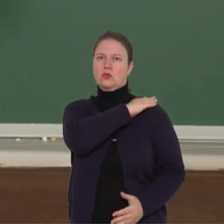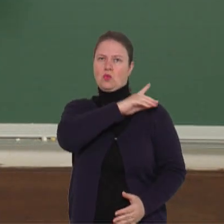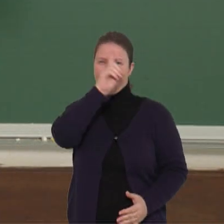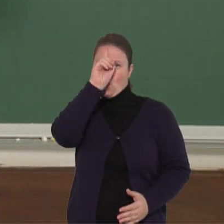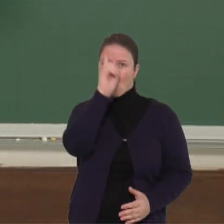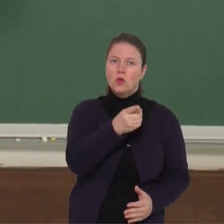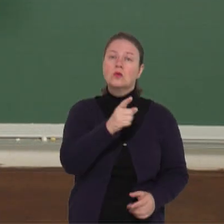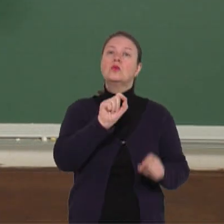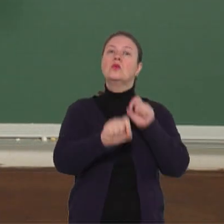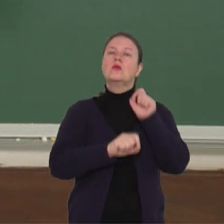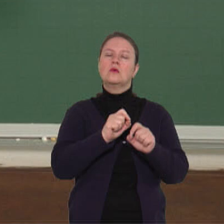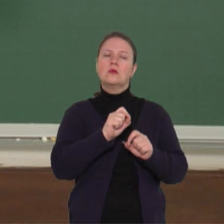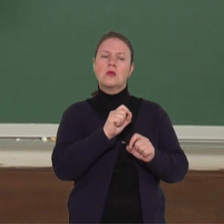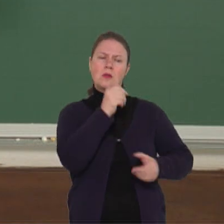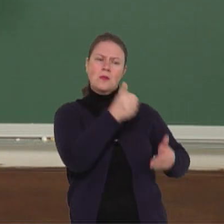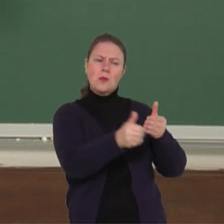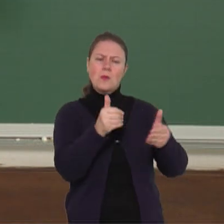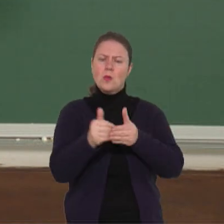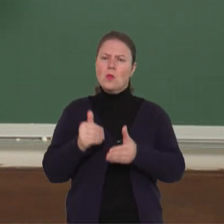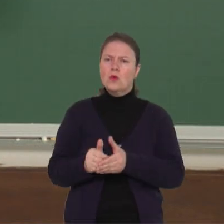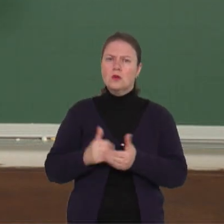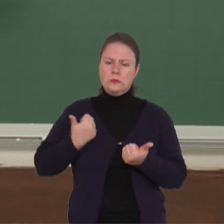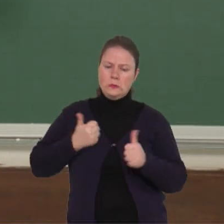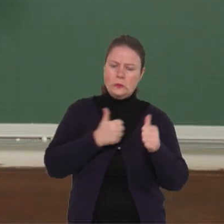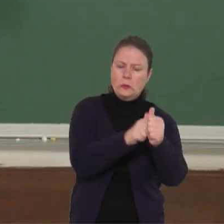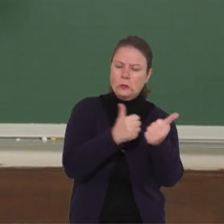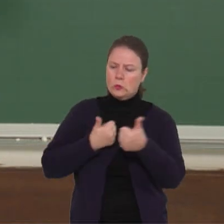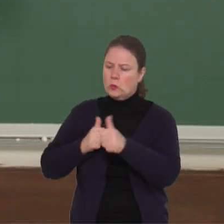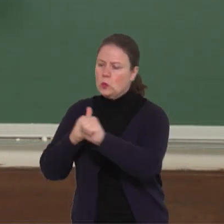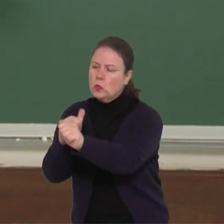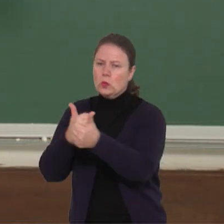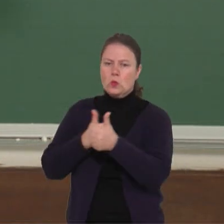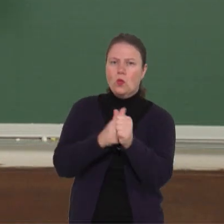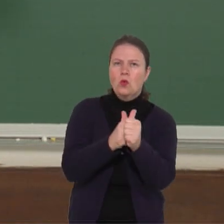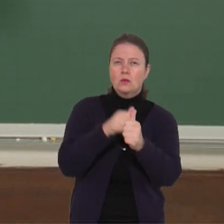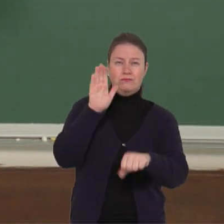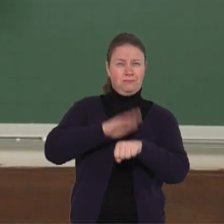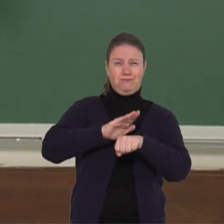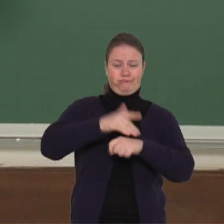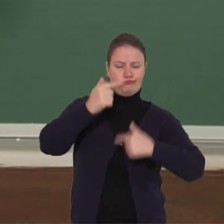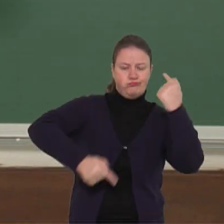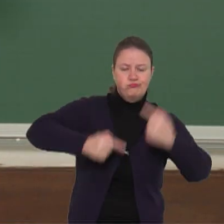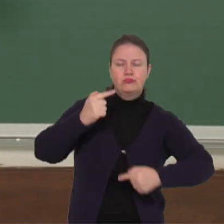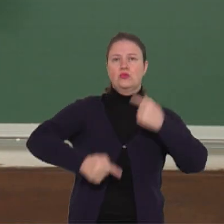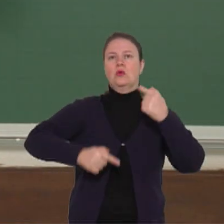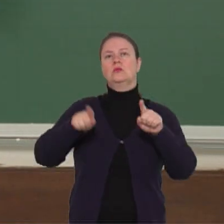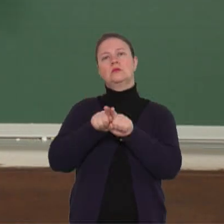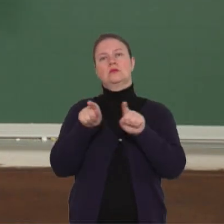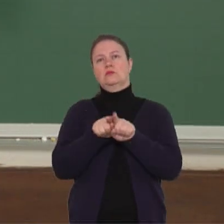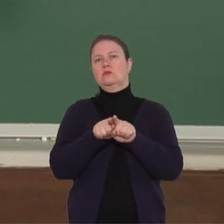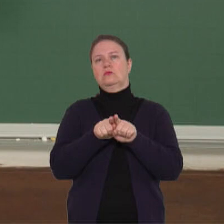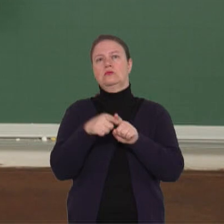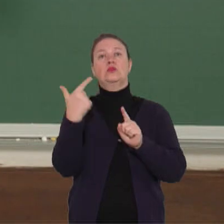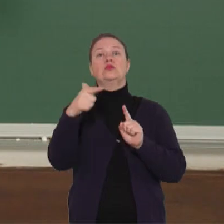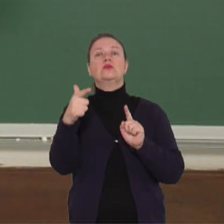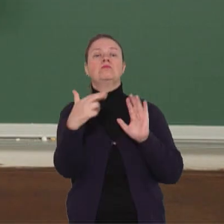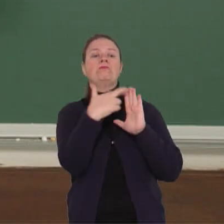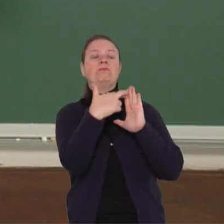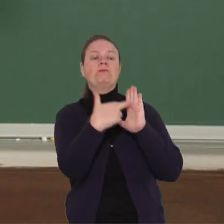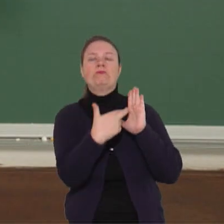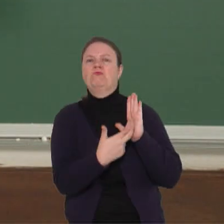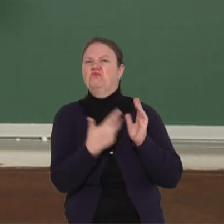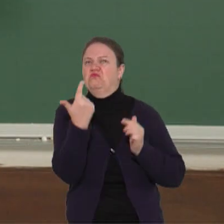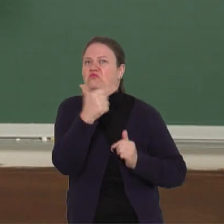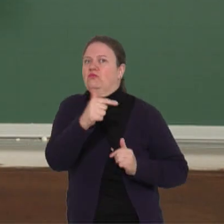mal da Revolução, começam a perseguir até membros do próprio partido dos jacobinos. Então, eles já não têm mais critério